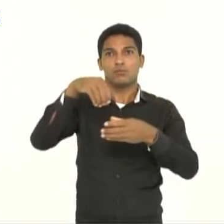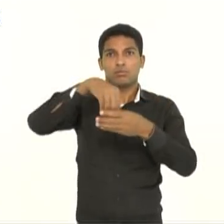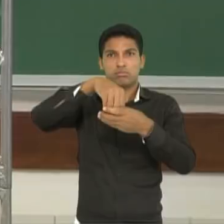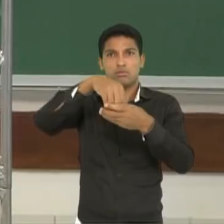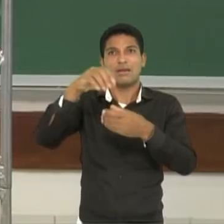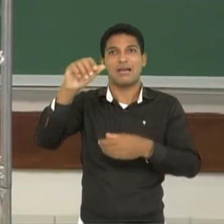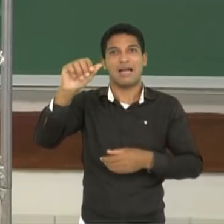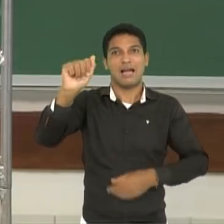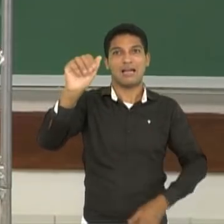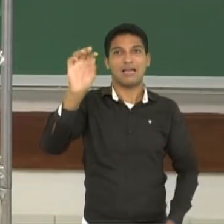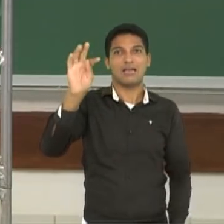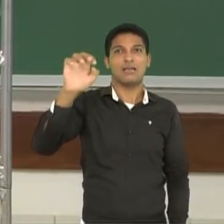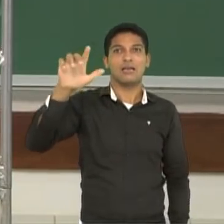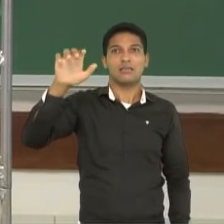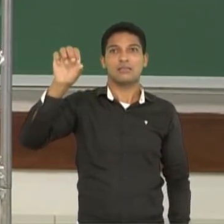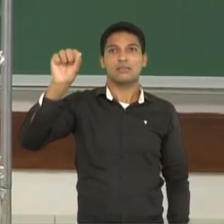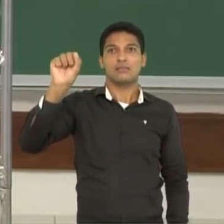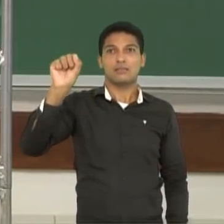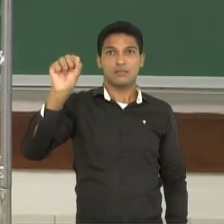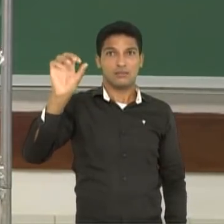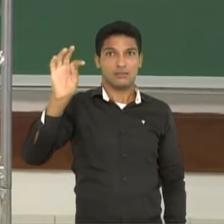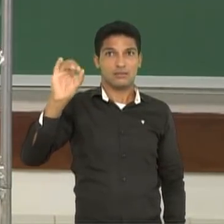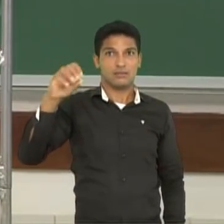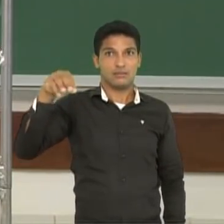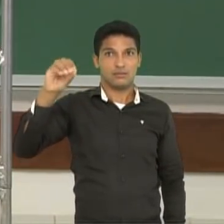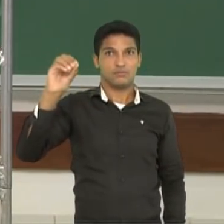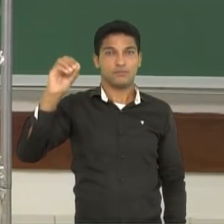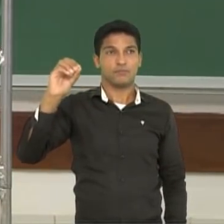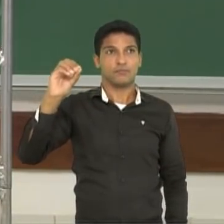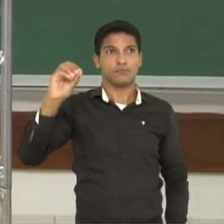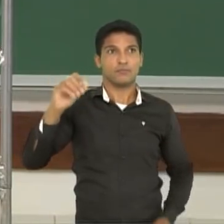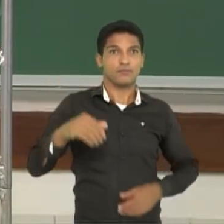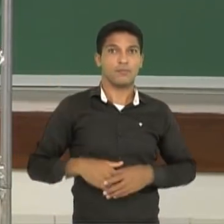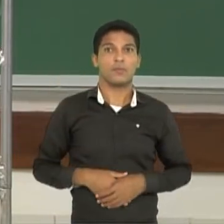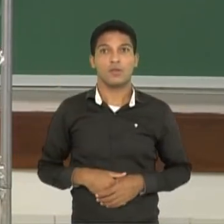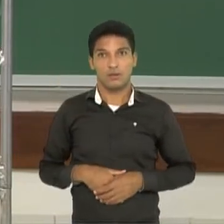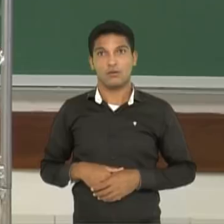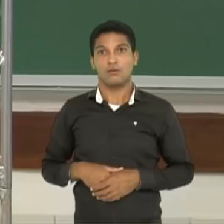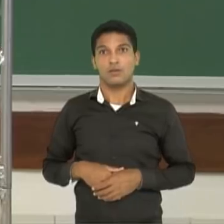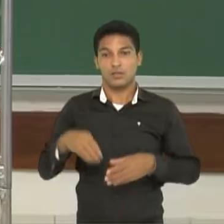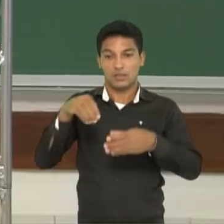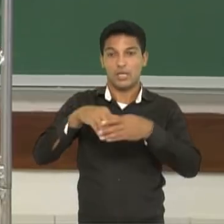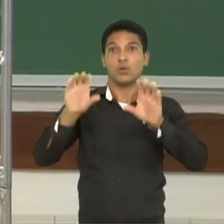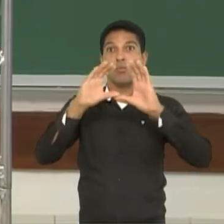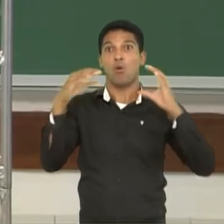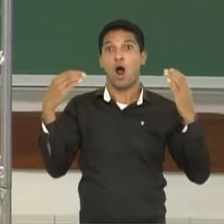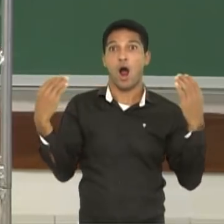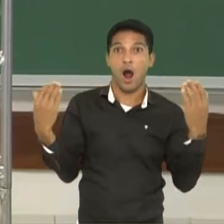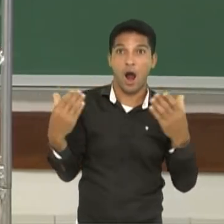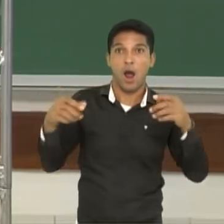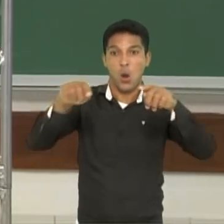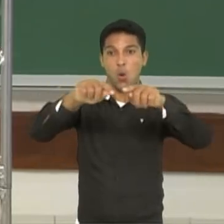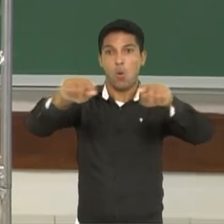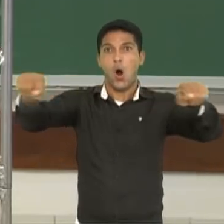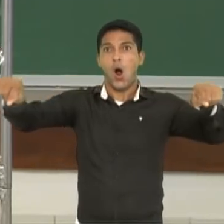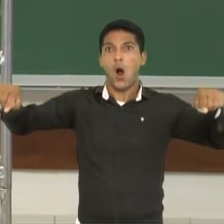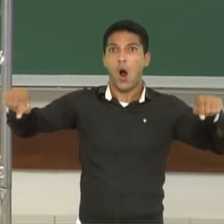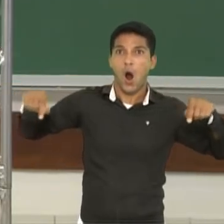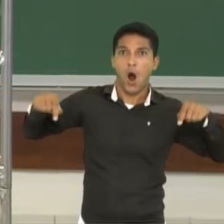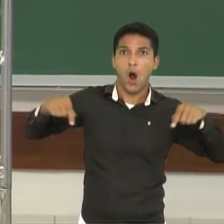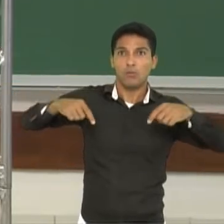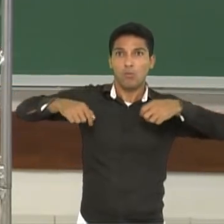corridas de pista, que são dentro do estádio de atletismo, as corridas de rua, né, que são